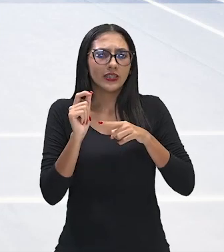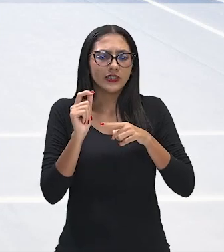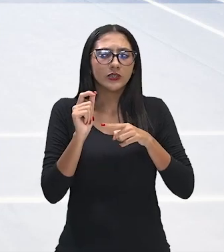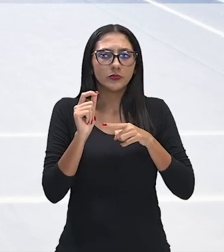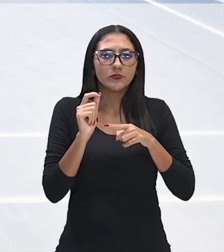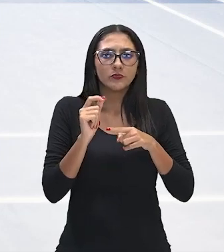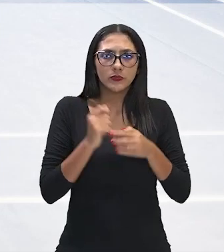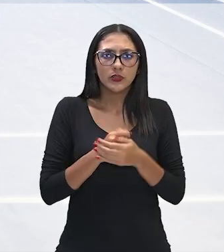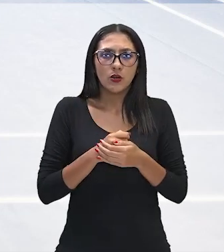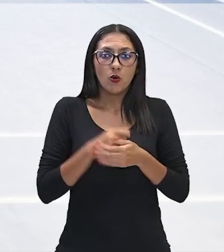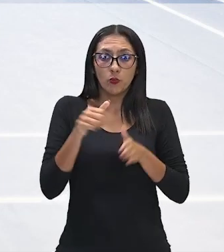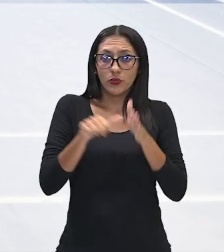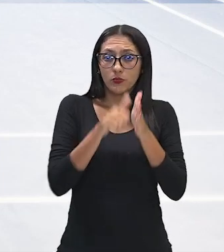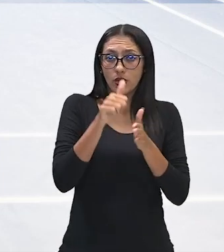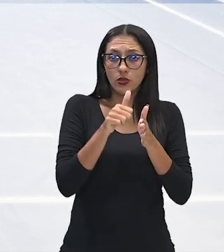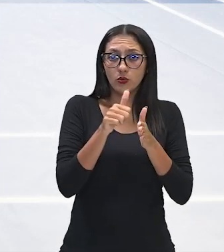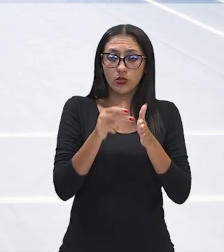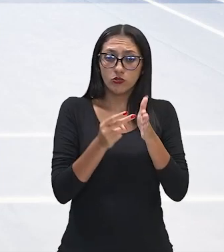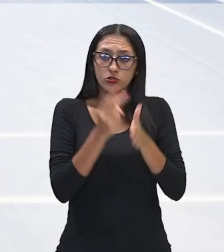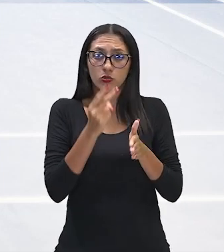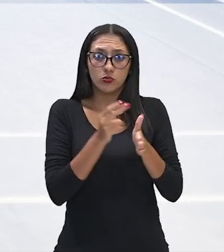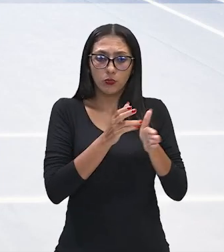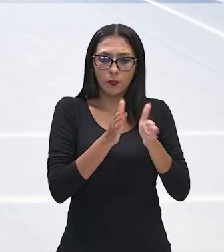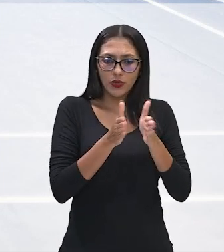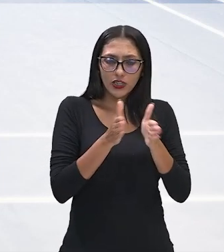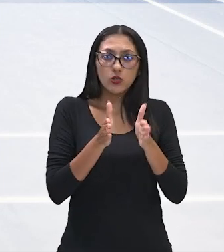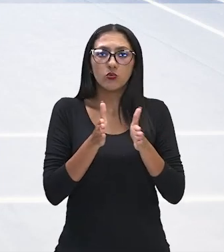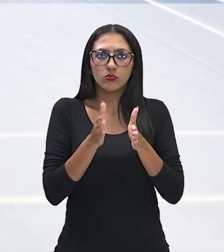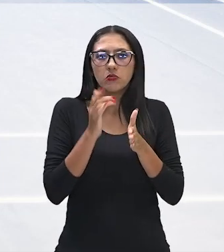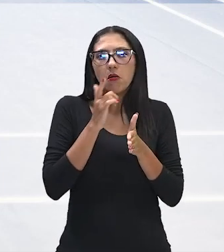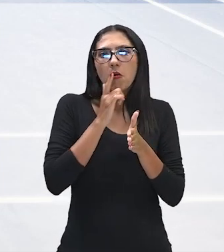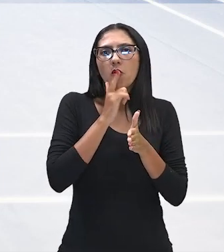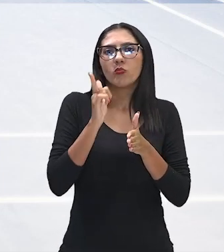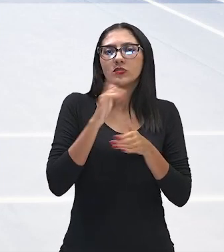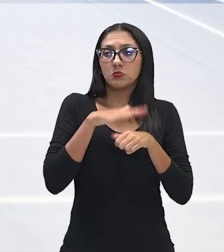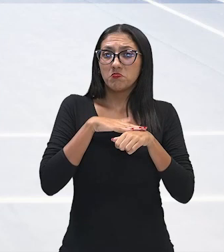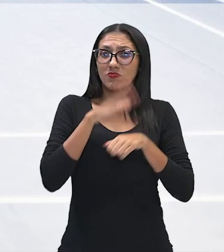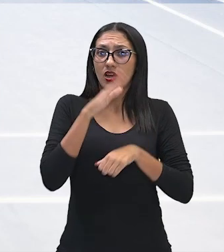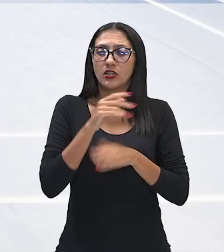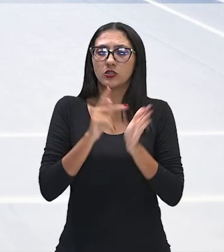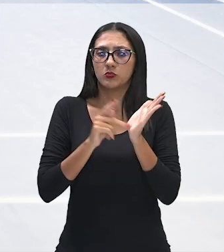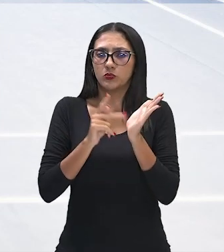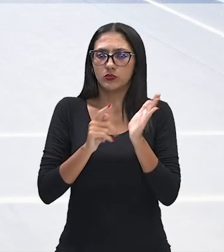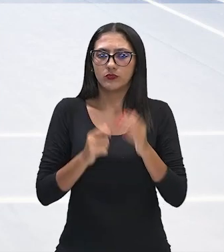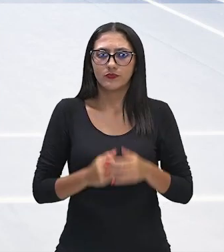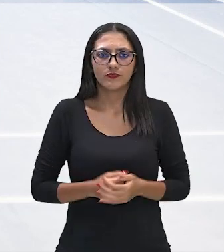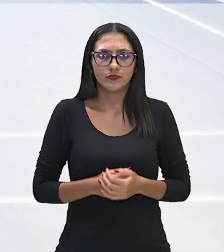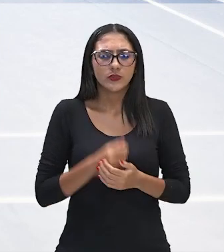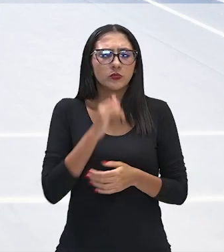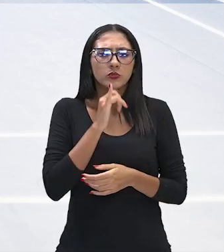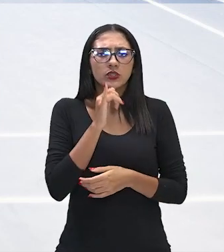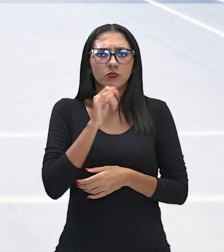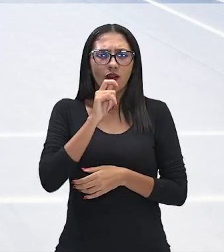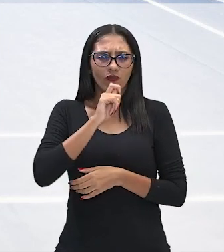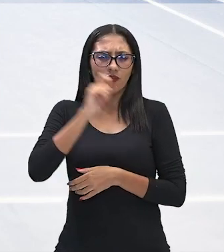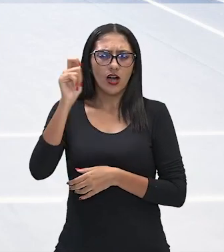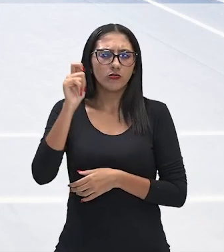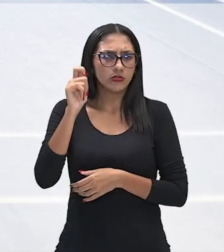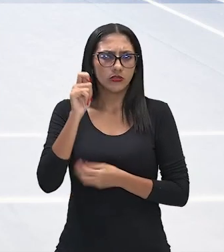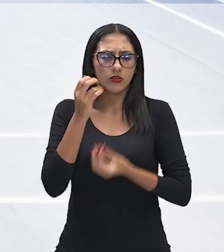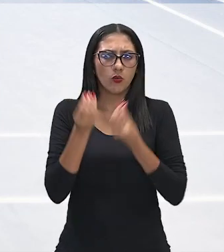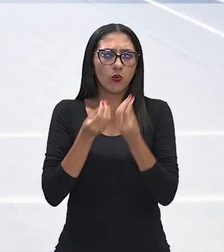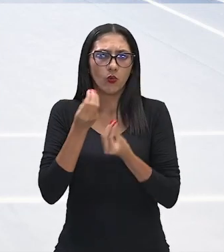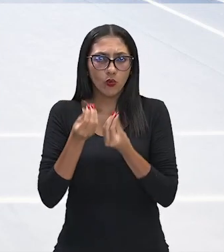sets primeiro, ok? Tiver 2 sets de vantagem. Cada falta cometida por um jogador ou pela dupla é um